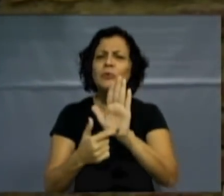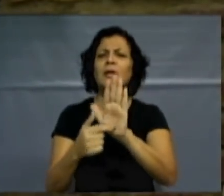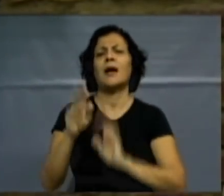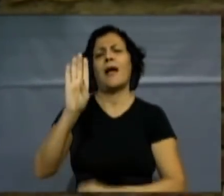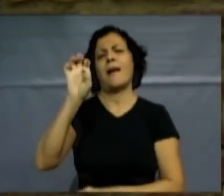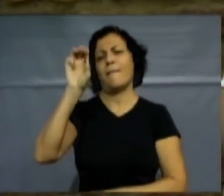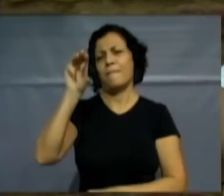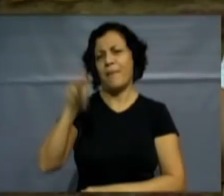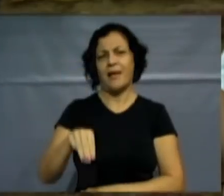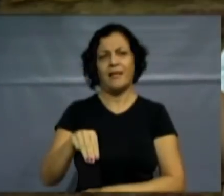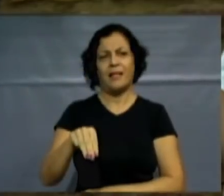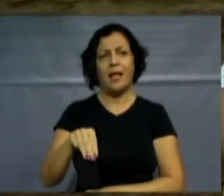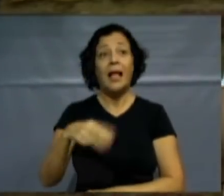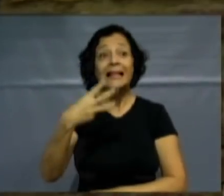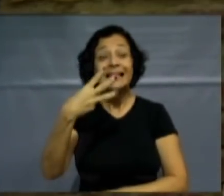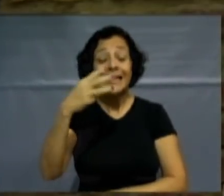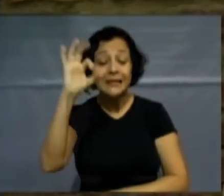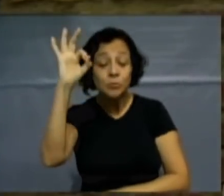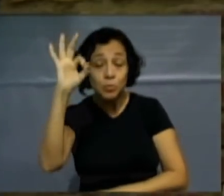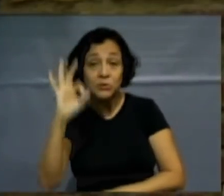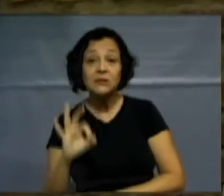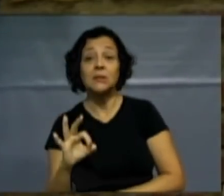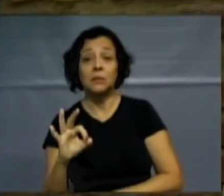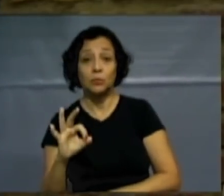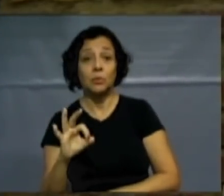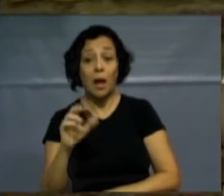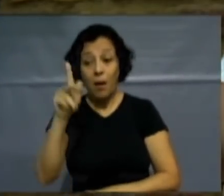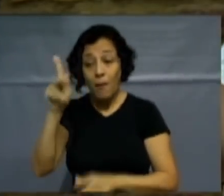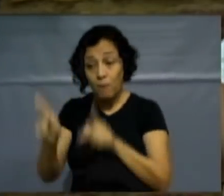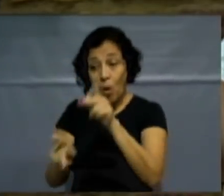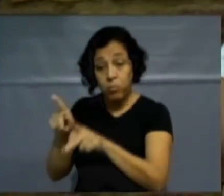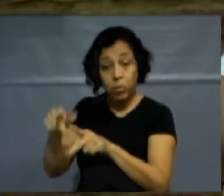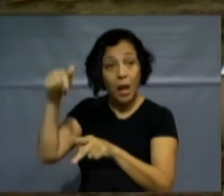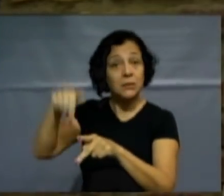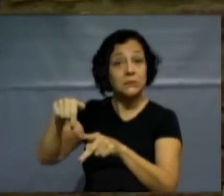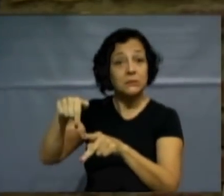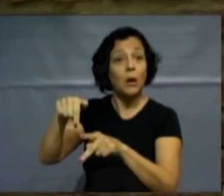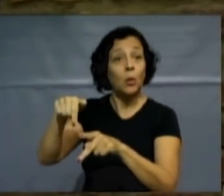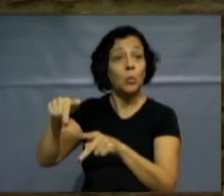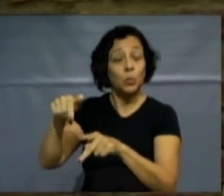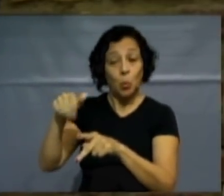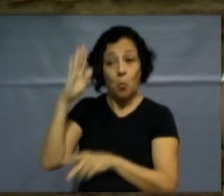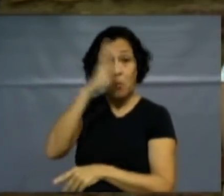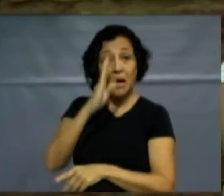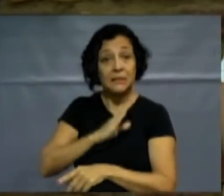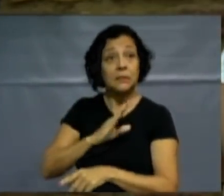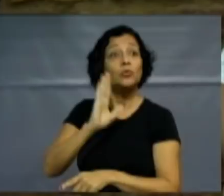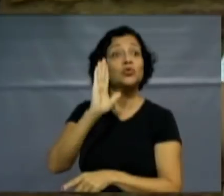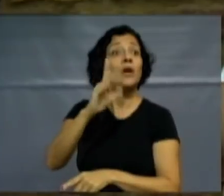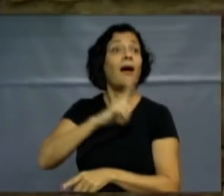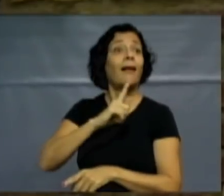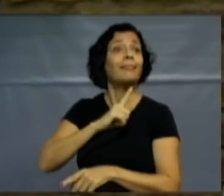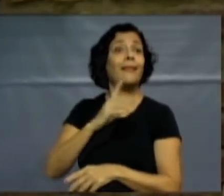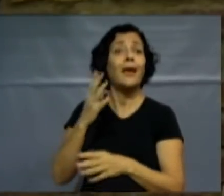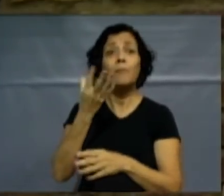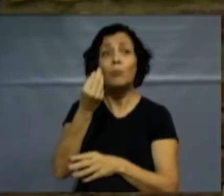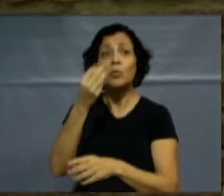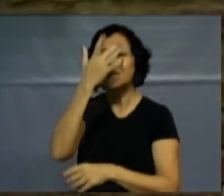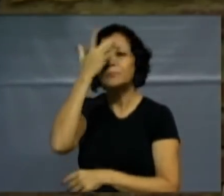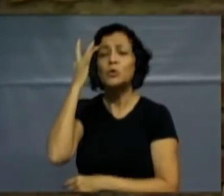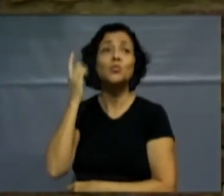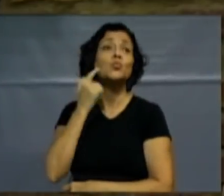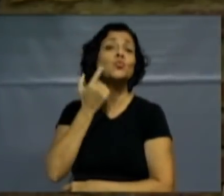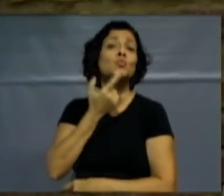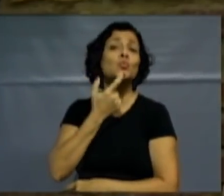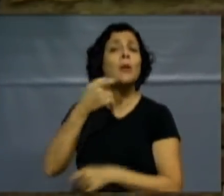de 3% da população do Brasil já é da comunidade surda, né? Então, olha, a necessidade das nossas